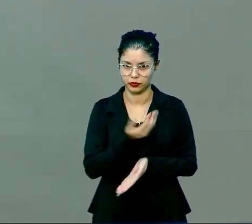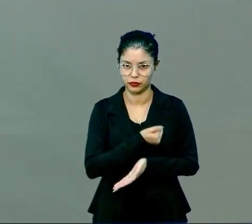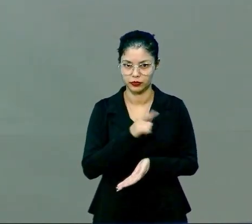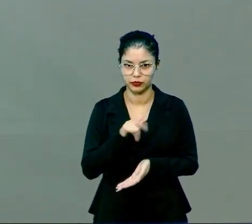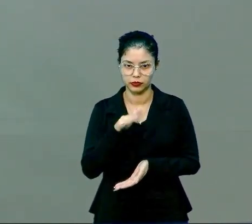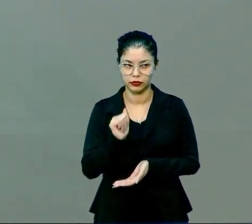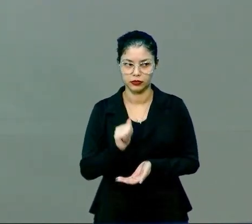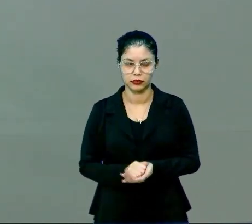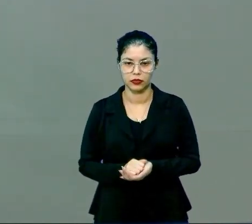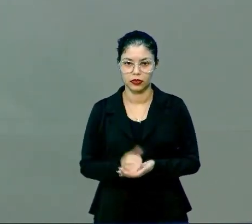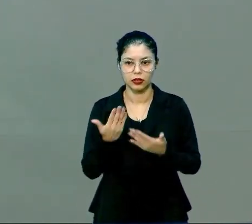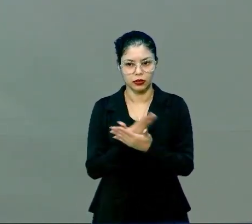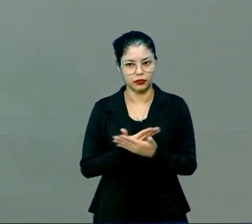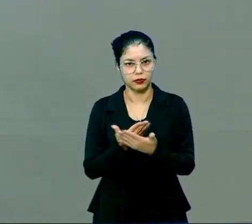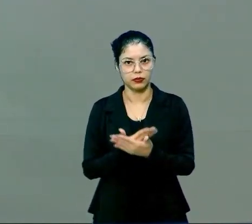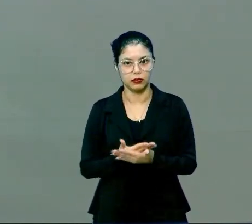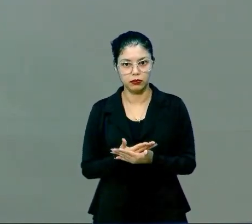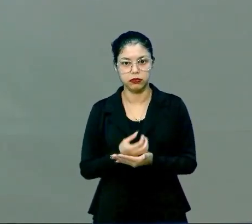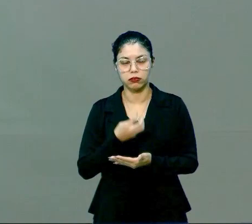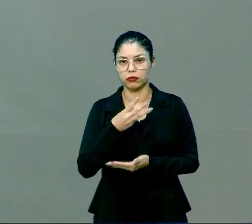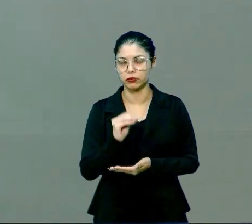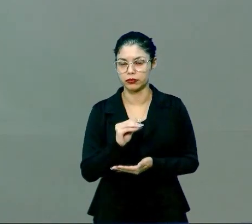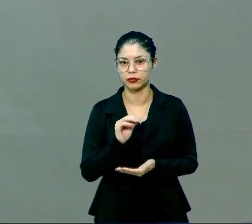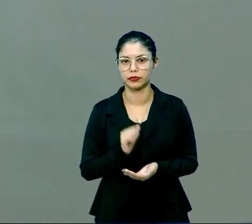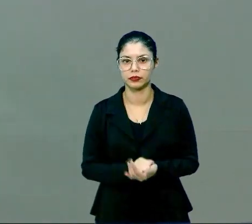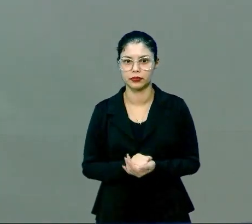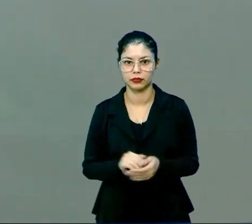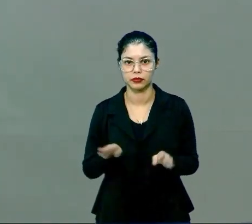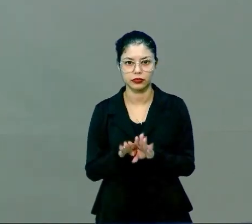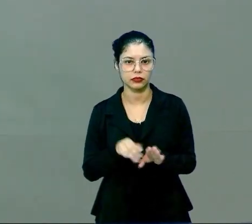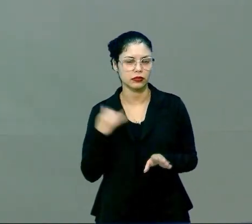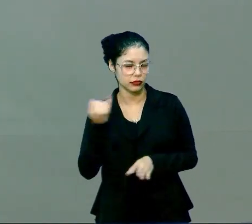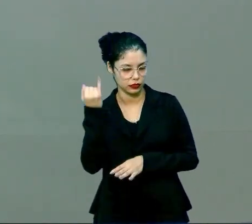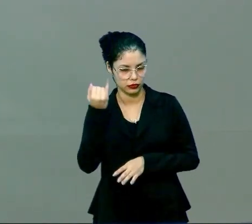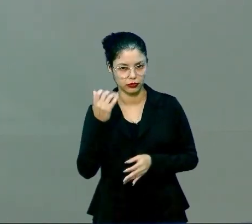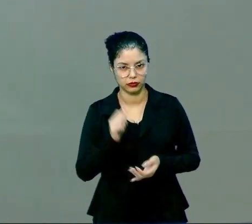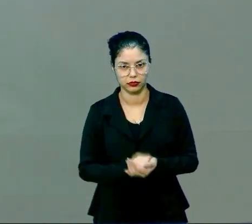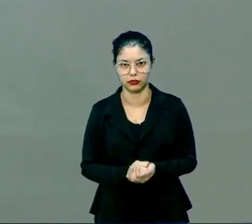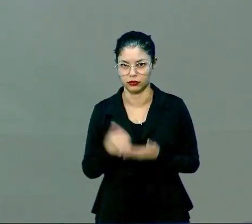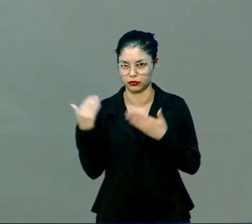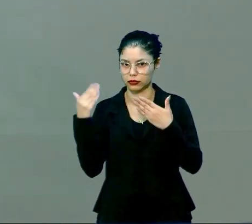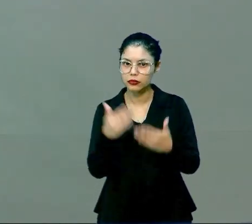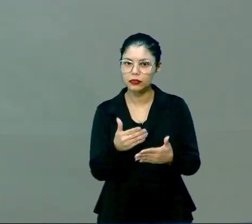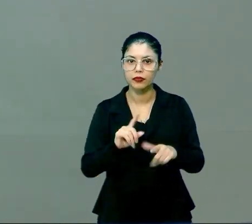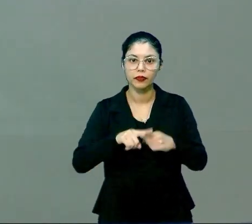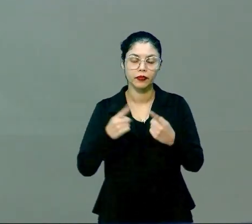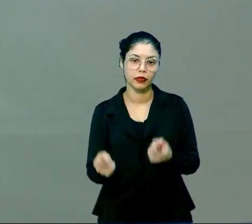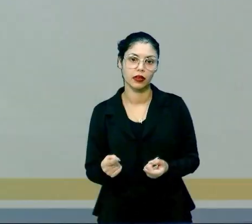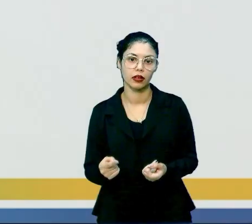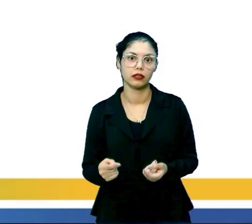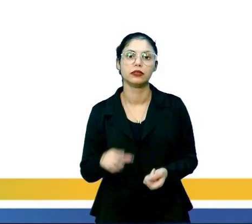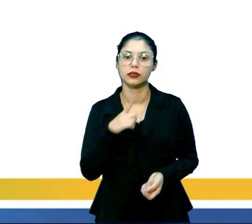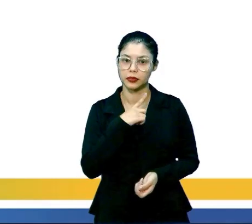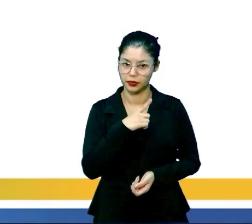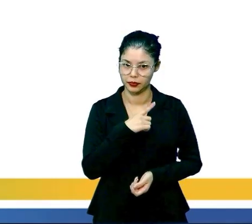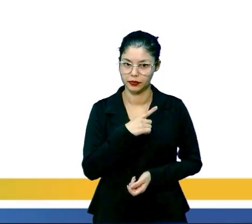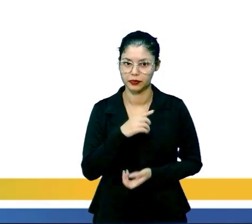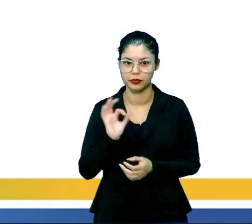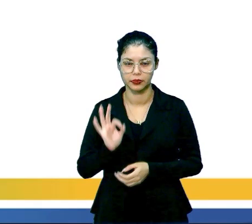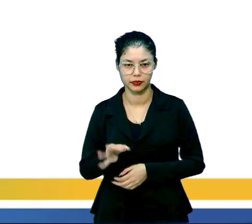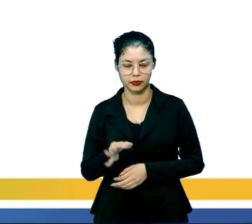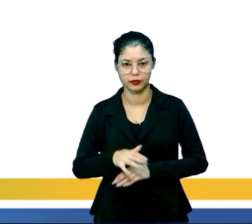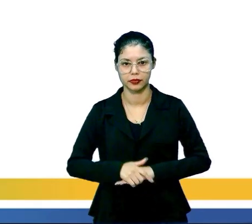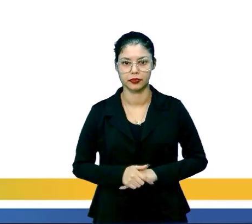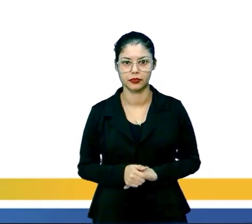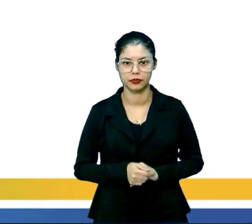de linhas. Então, tome muito cuidado com as 30 linhas. Por isso que é importante você ser objetivo, porém você ser assertivo. E